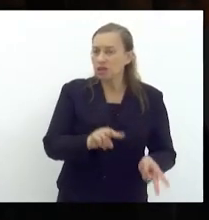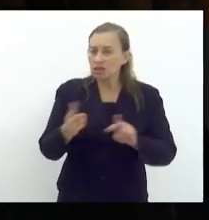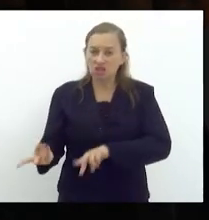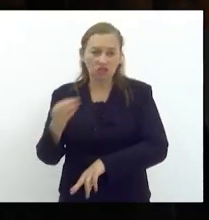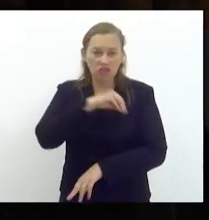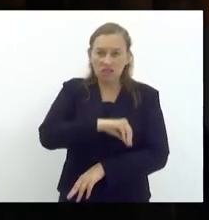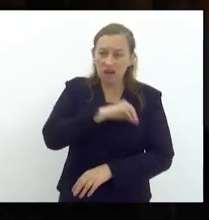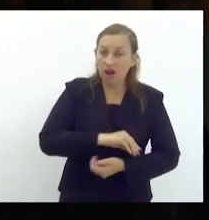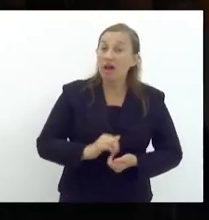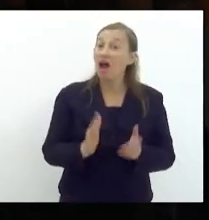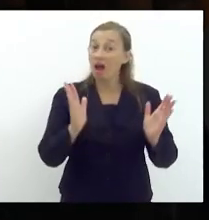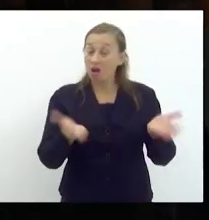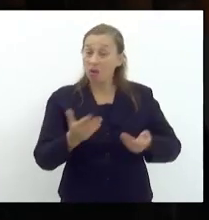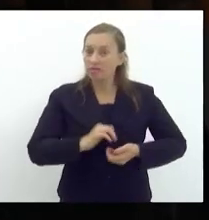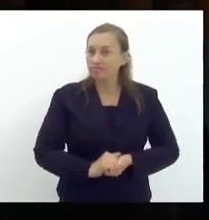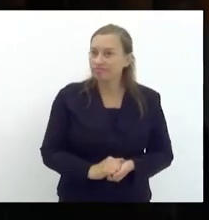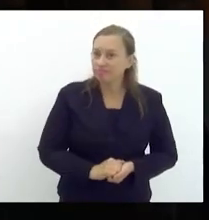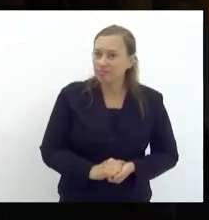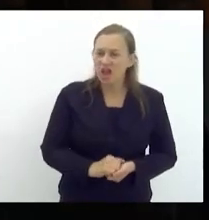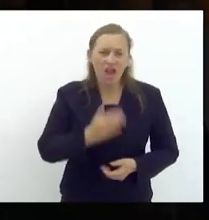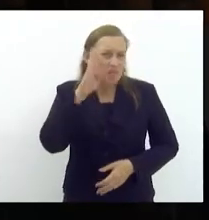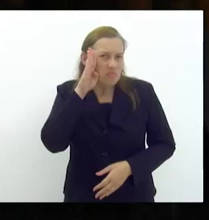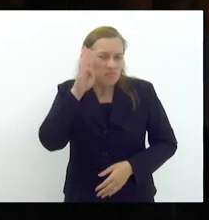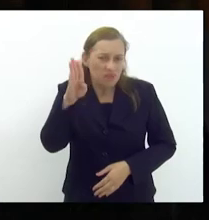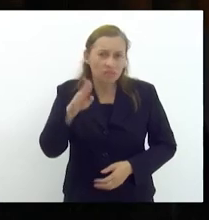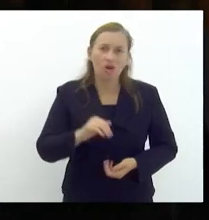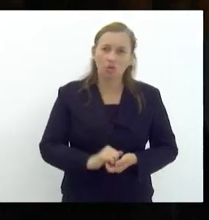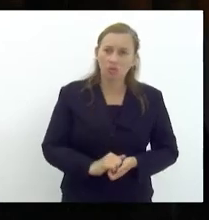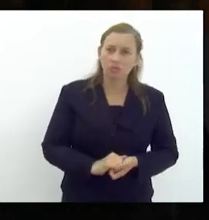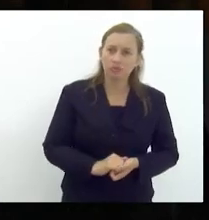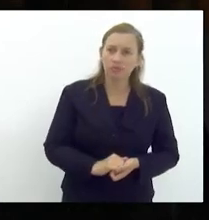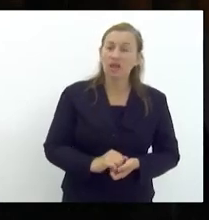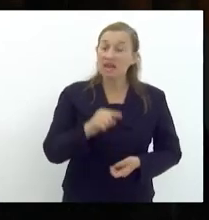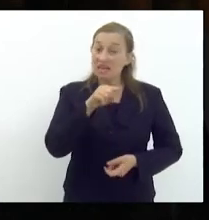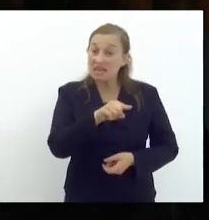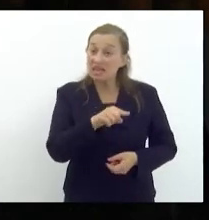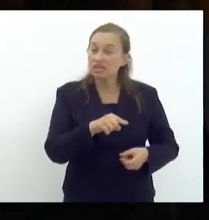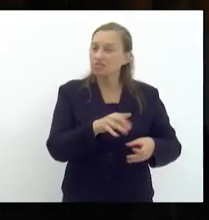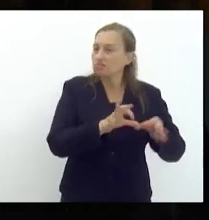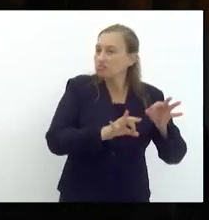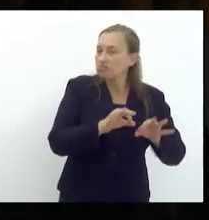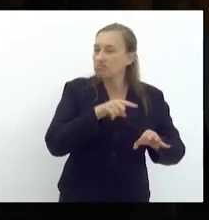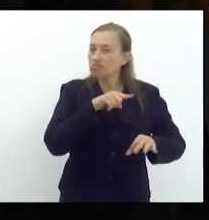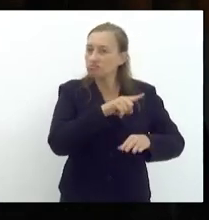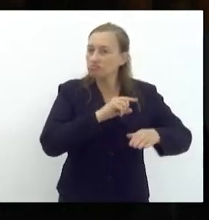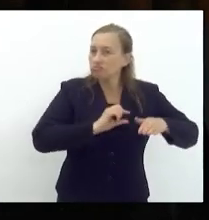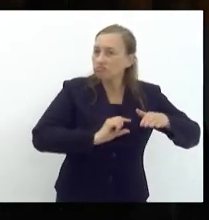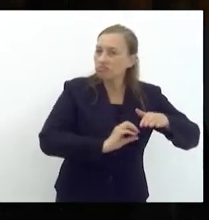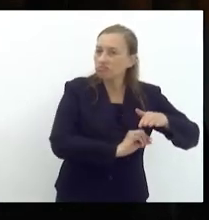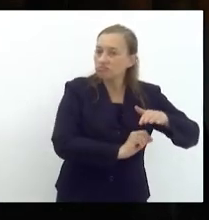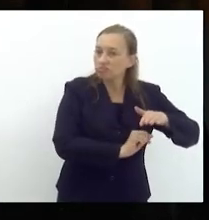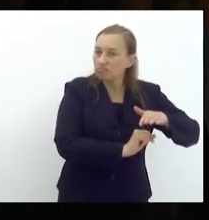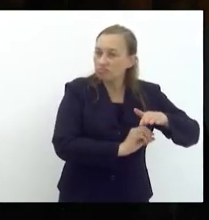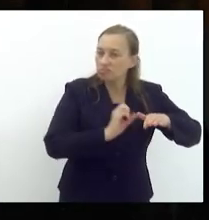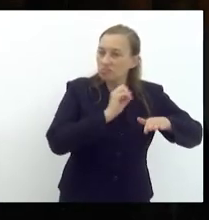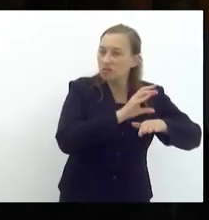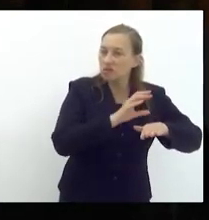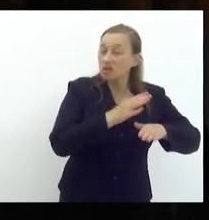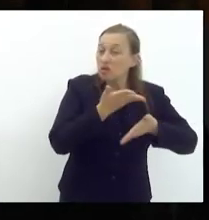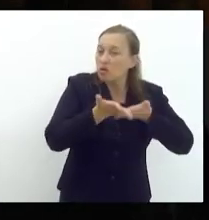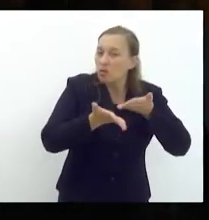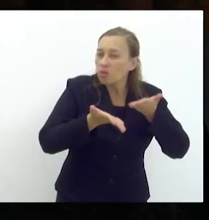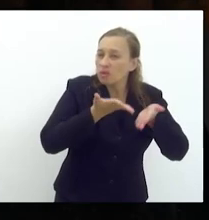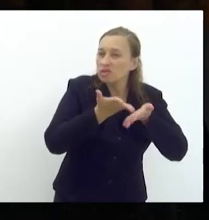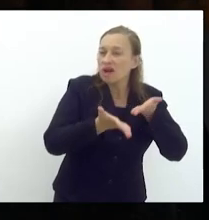renda agora é fundamental que esse programa ele com muita vaidade também